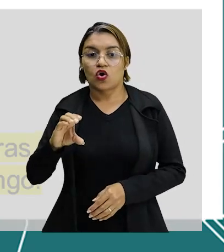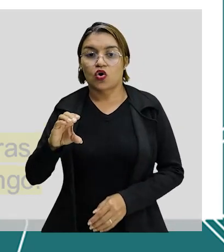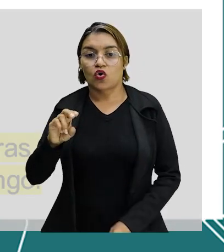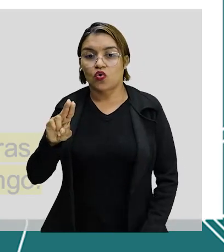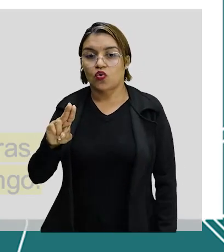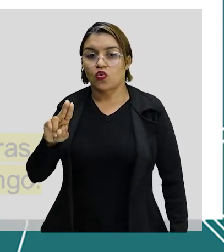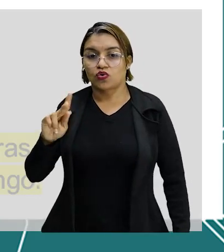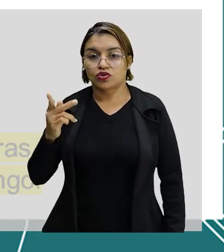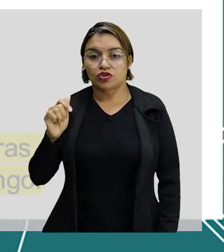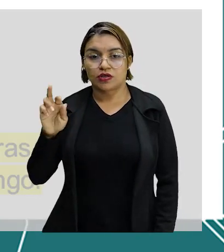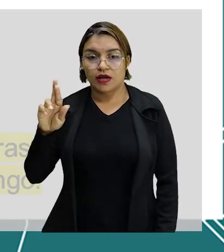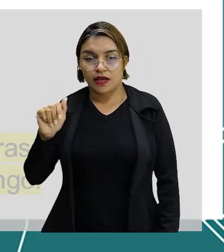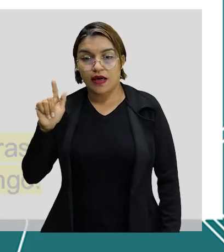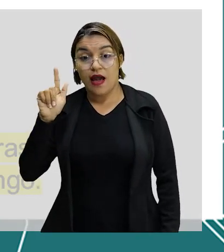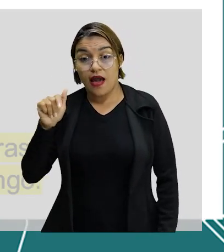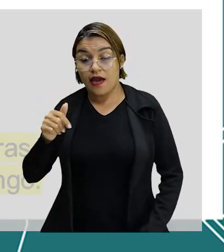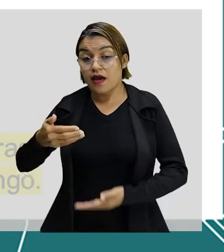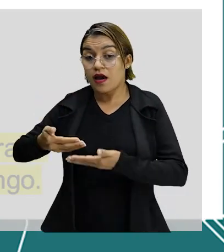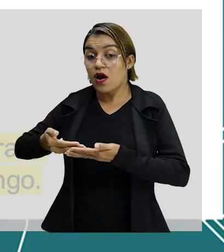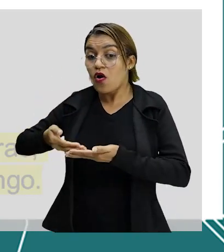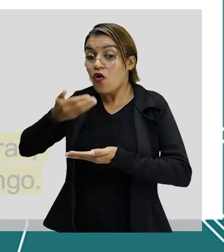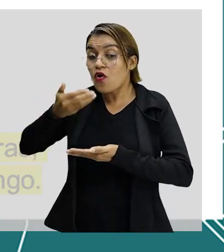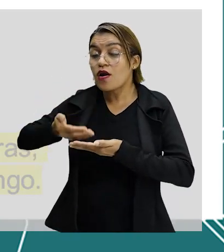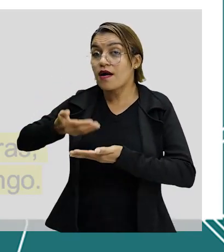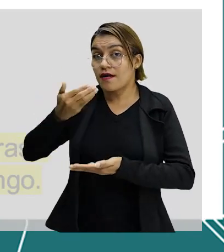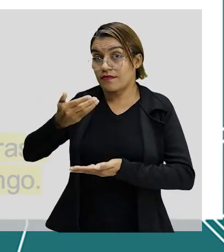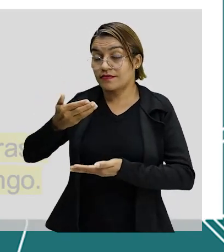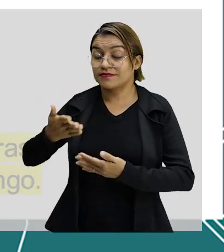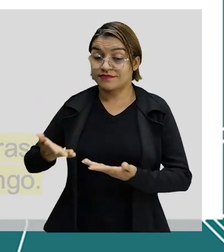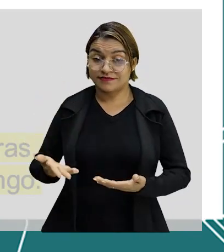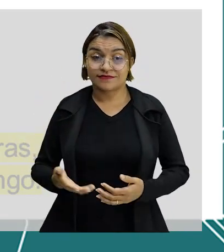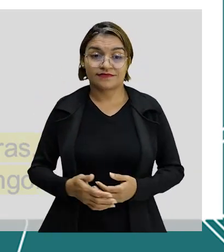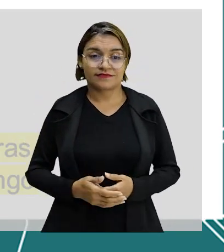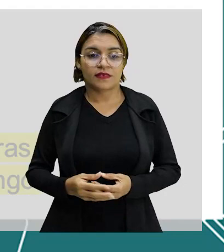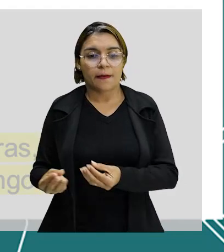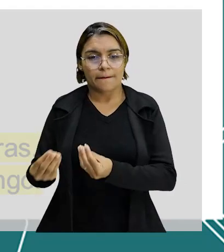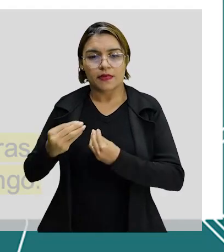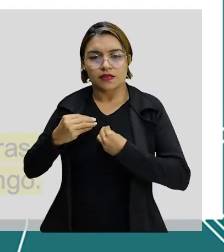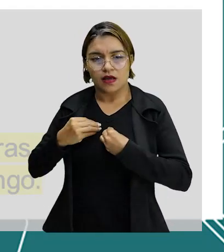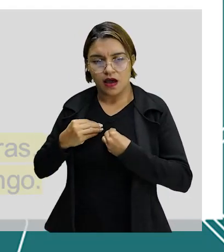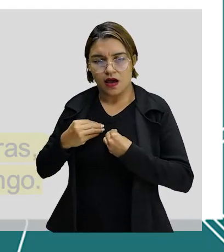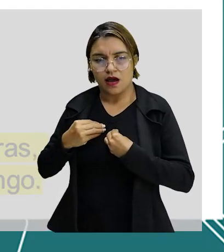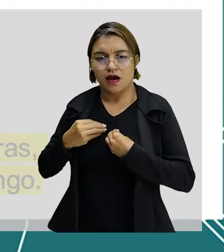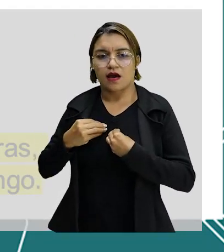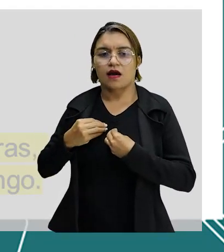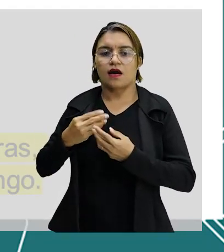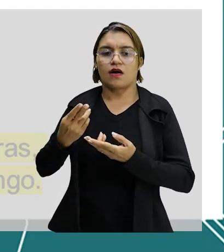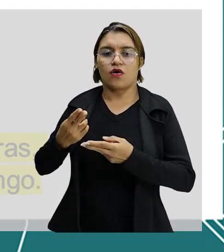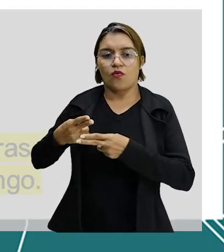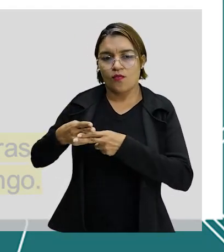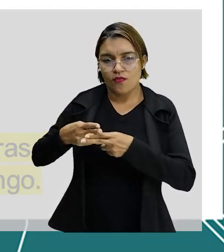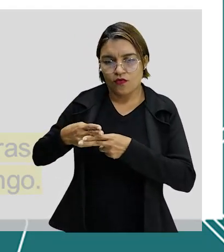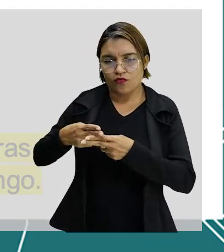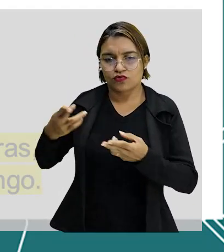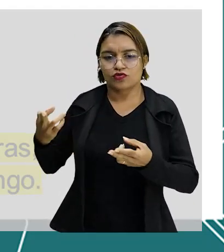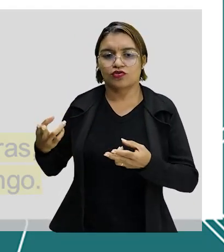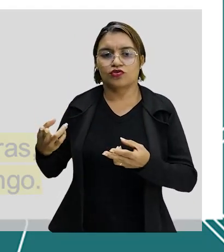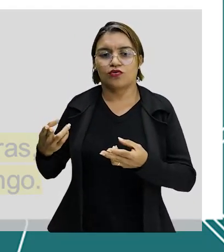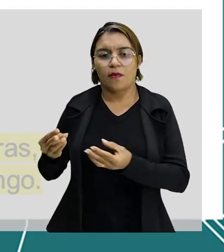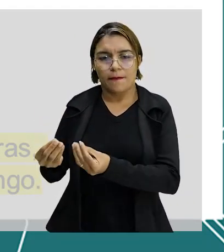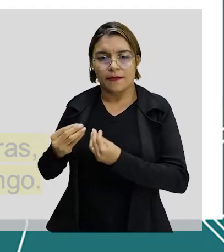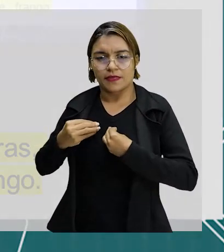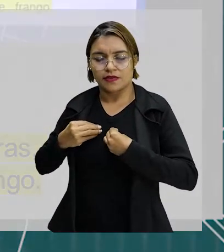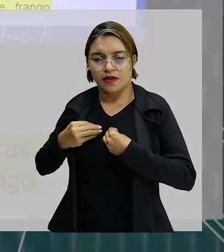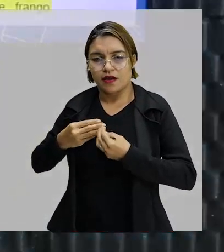um garfo, uma colher? Por favor, me traia um cuchillo, me traia um tenedor, me traia